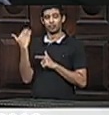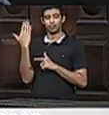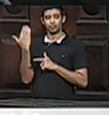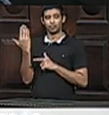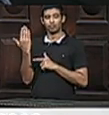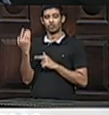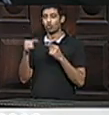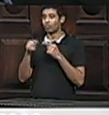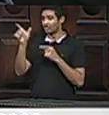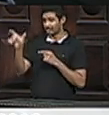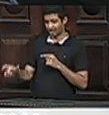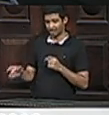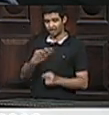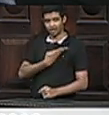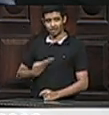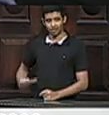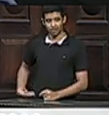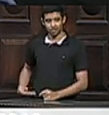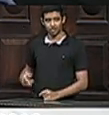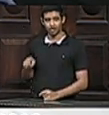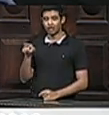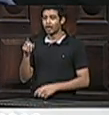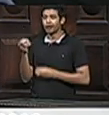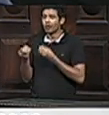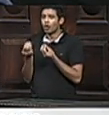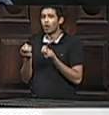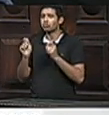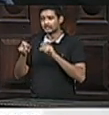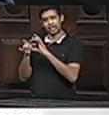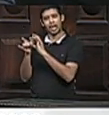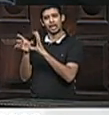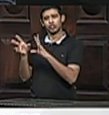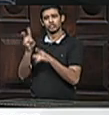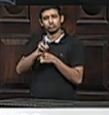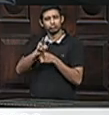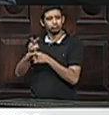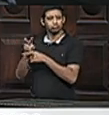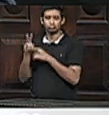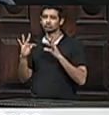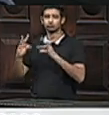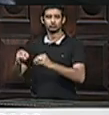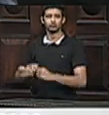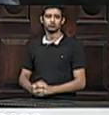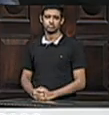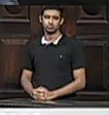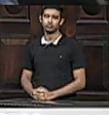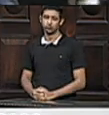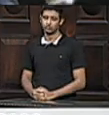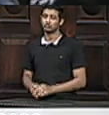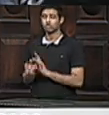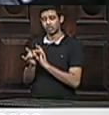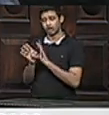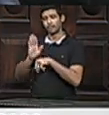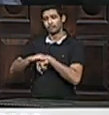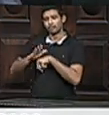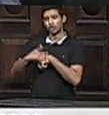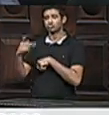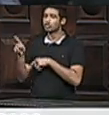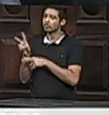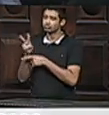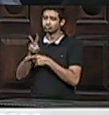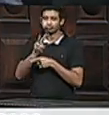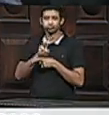paridade, mesmo número de indicados pelo governo, pelos empregadores e pelos trabalhadores. Mas altera